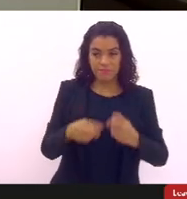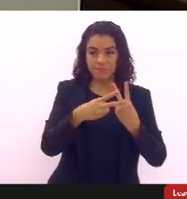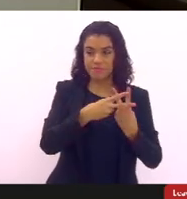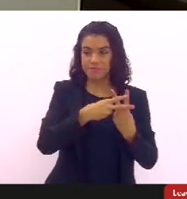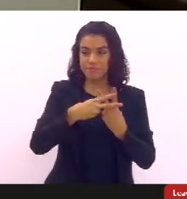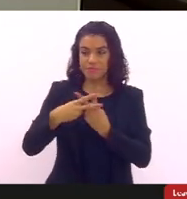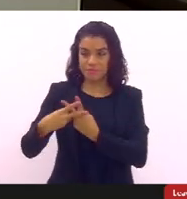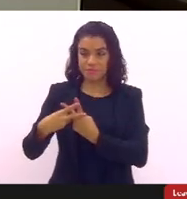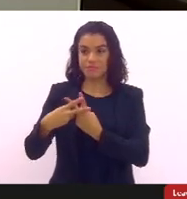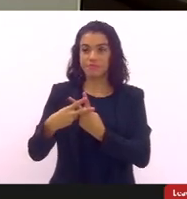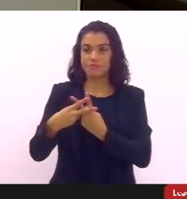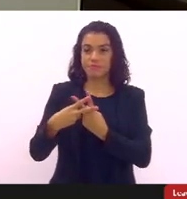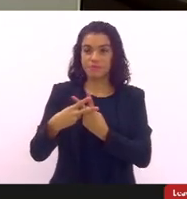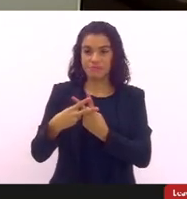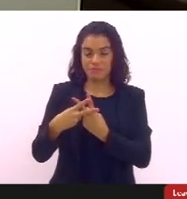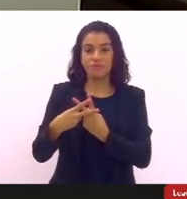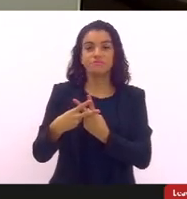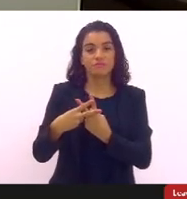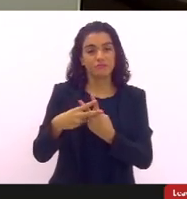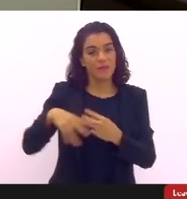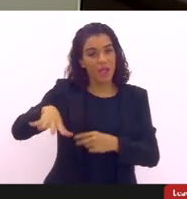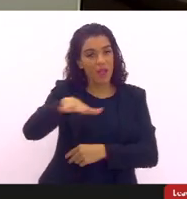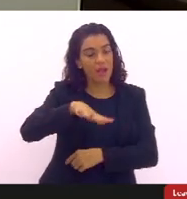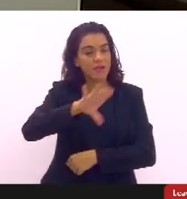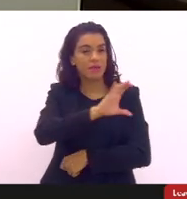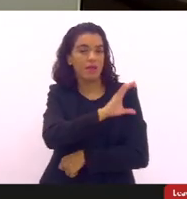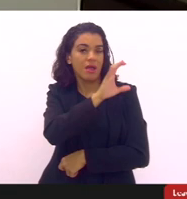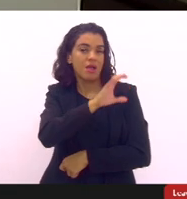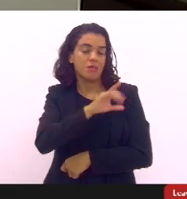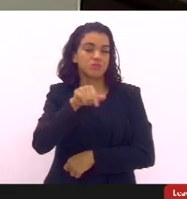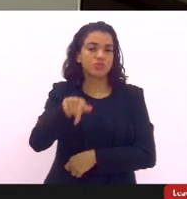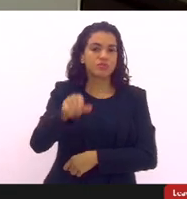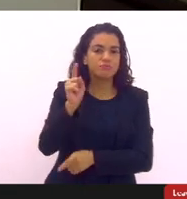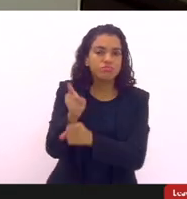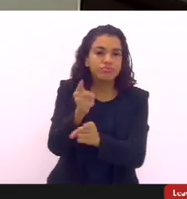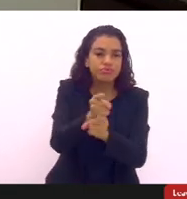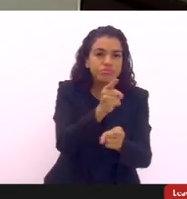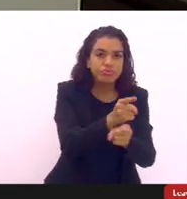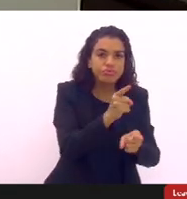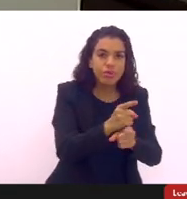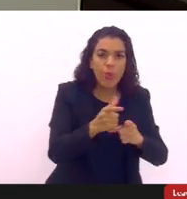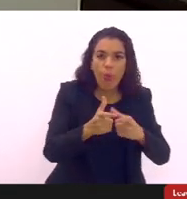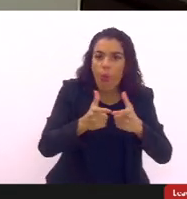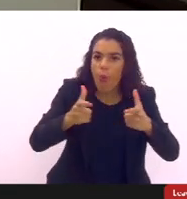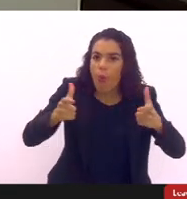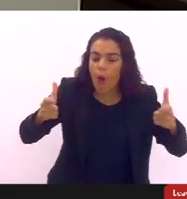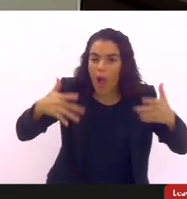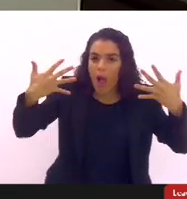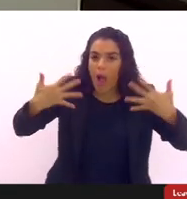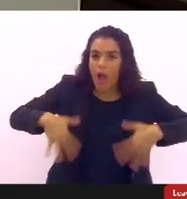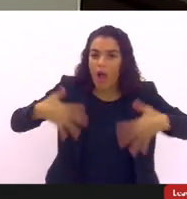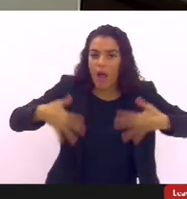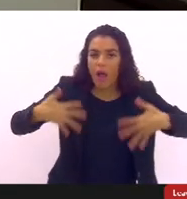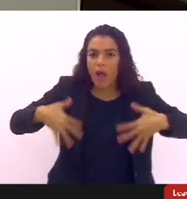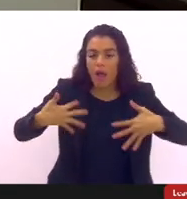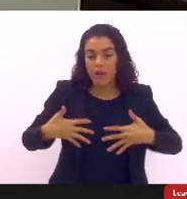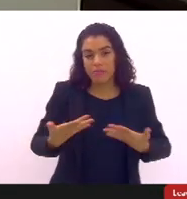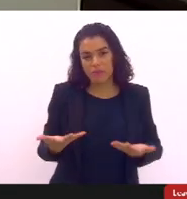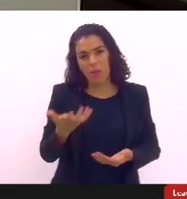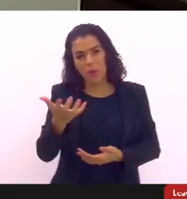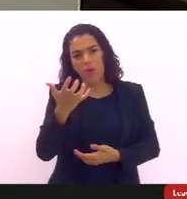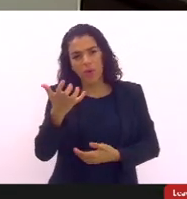penitenciário, focando Campos, que naquele momento apresentava índices alarmantes. Então, assim, eu